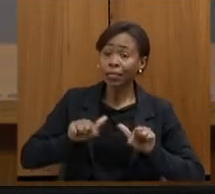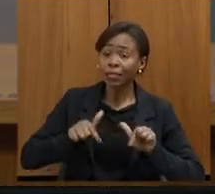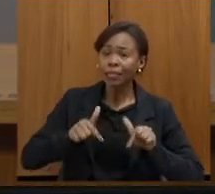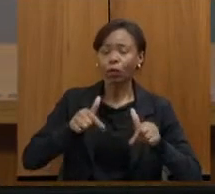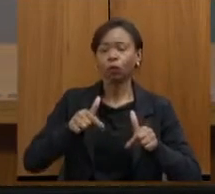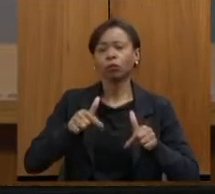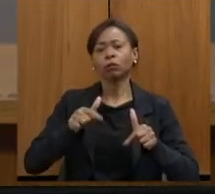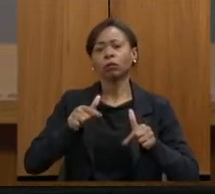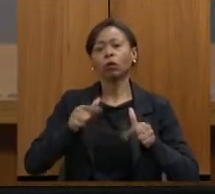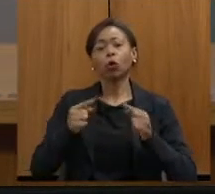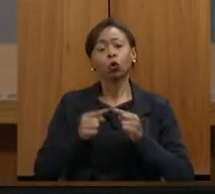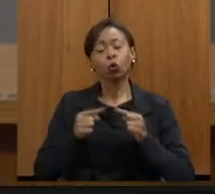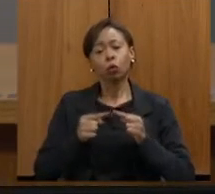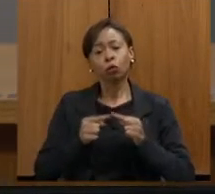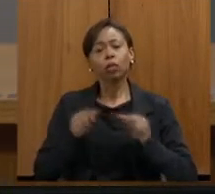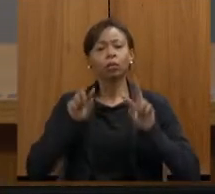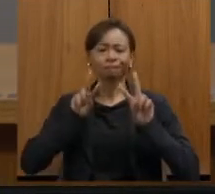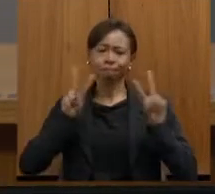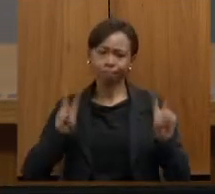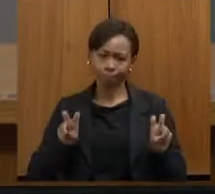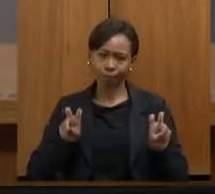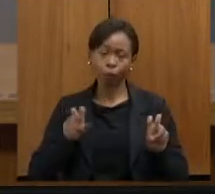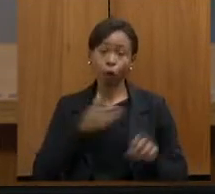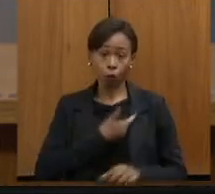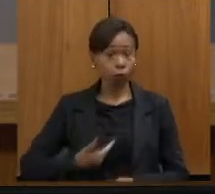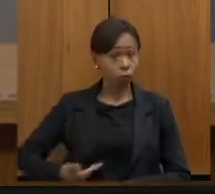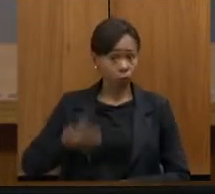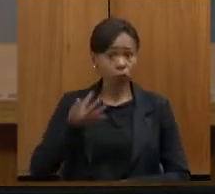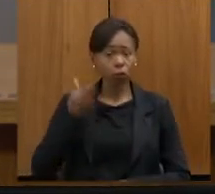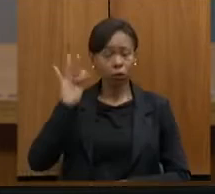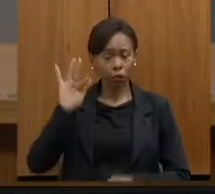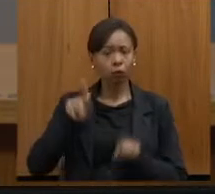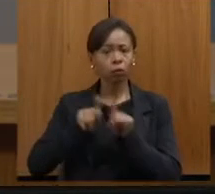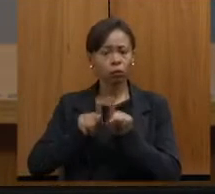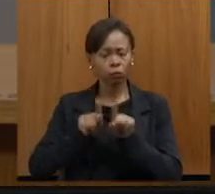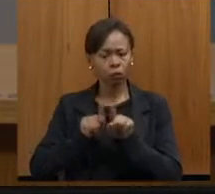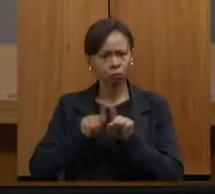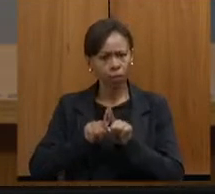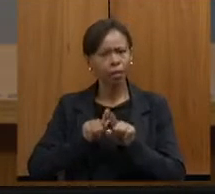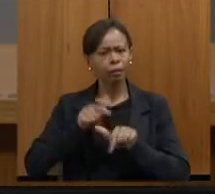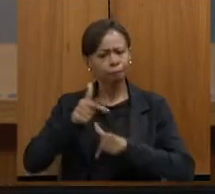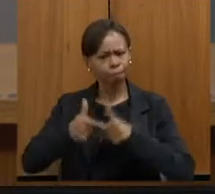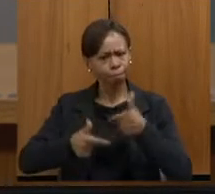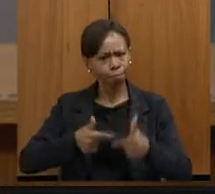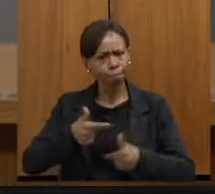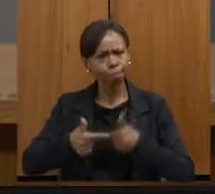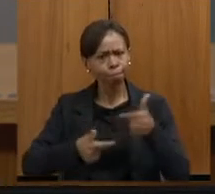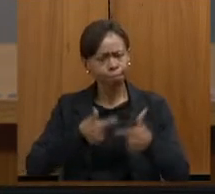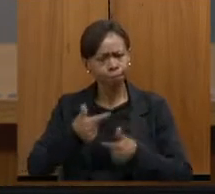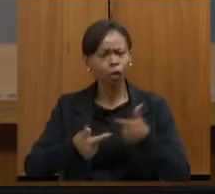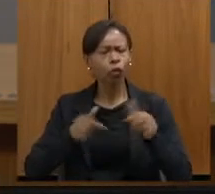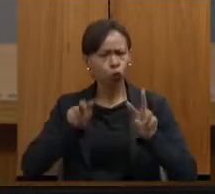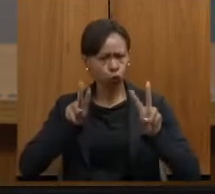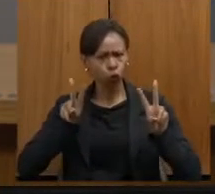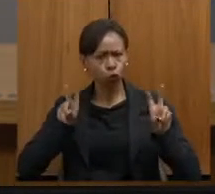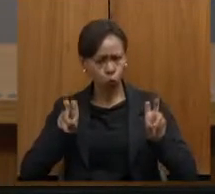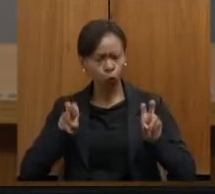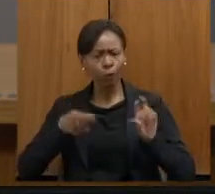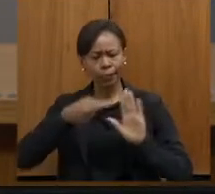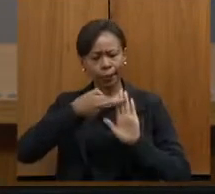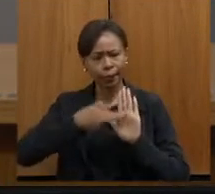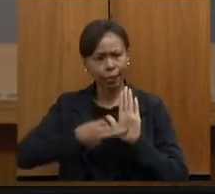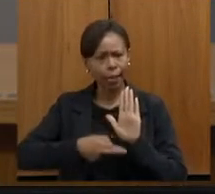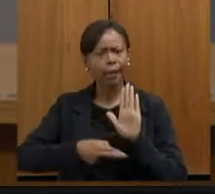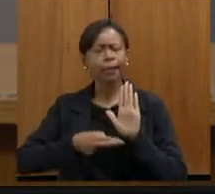temática precisa. O governo federal vem fazendo um trabalho forte também com essa temática de regularização federal, de regularização fundiária.